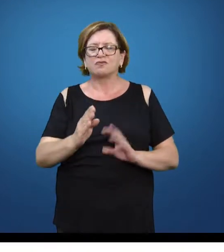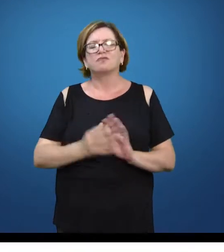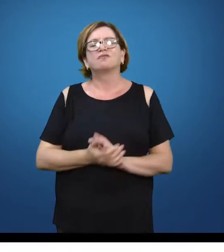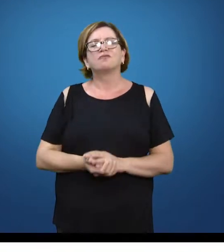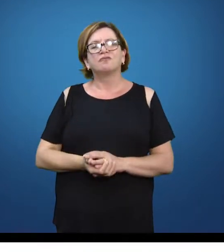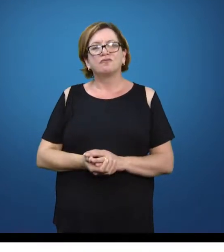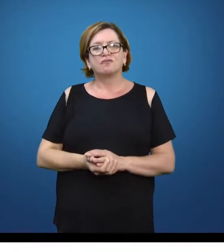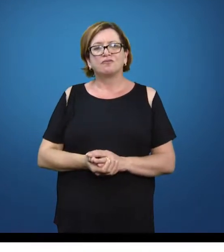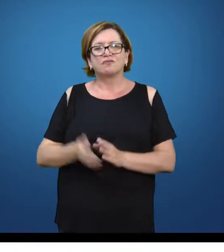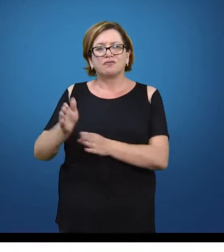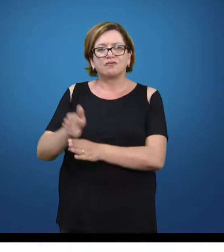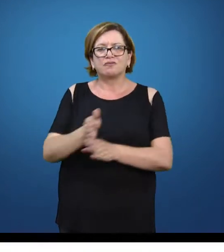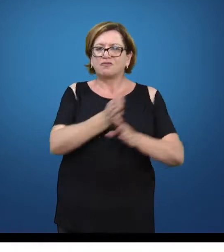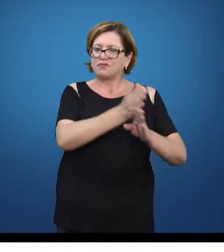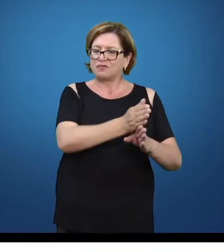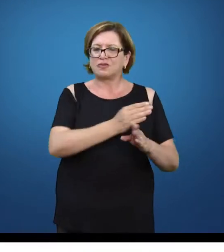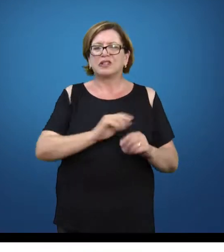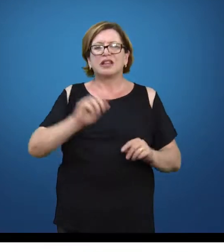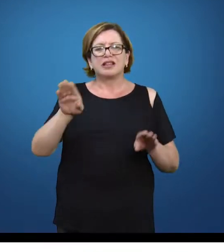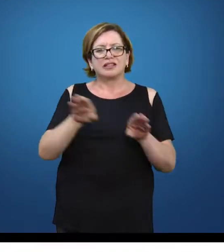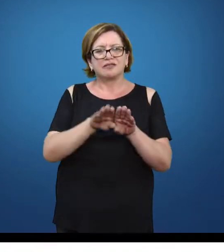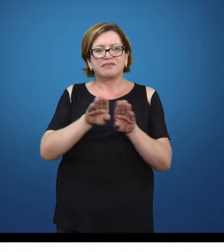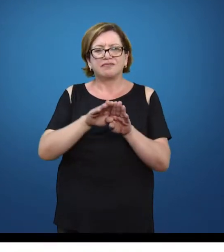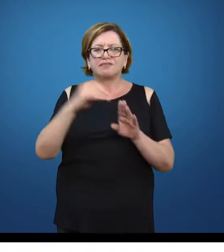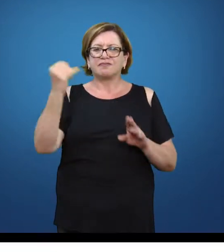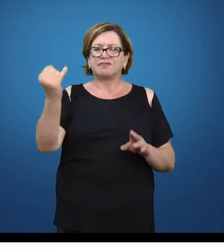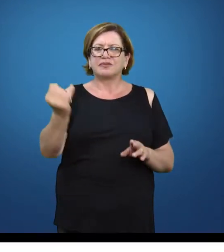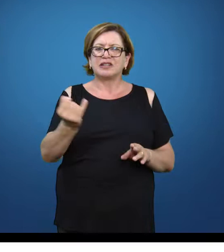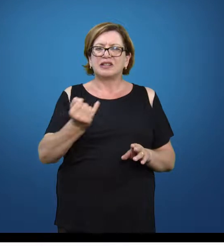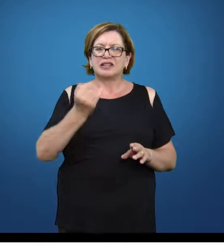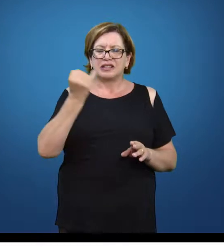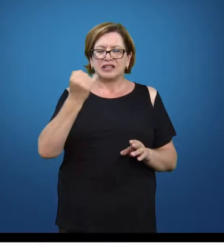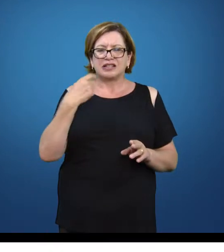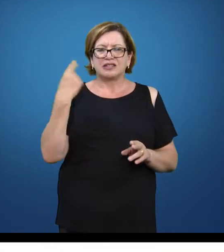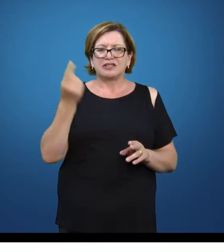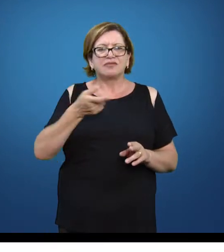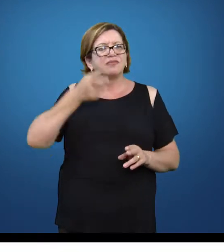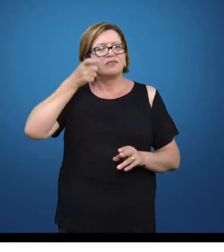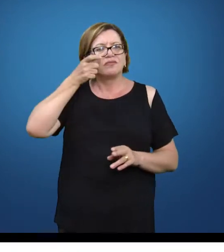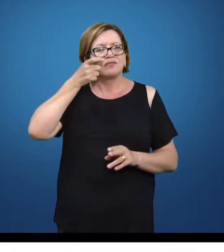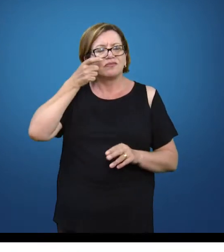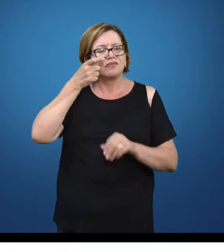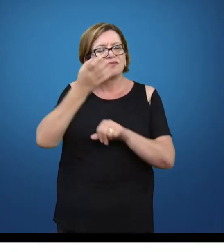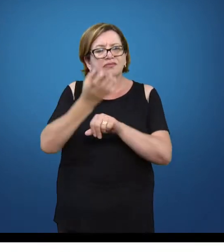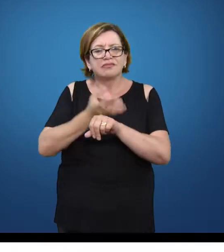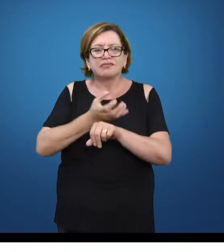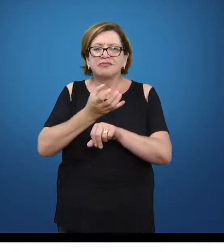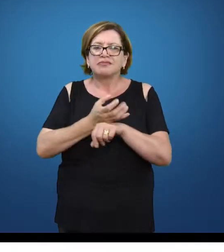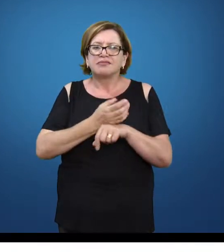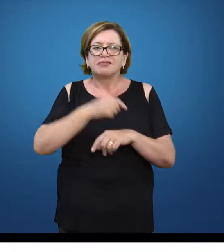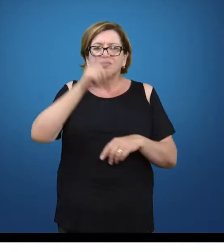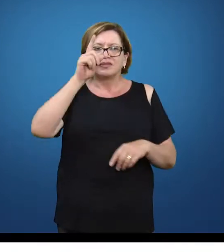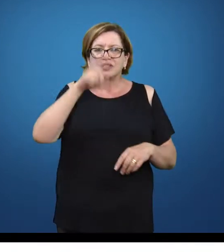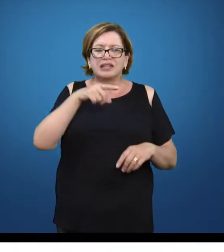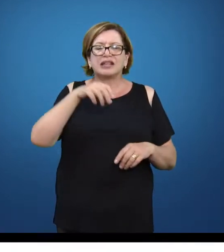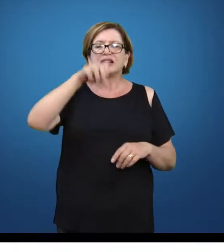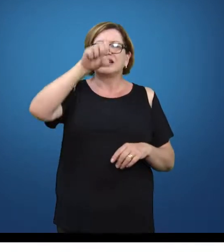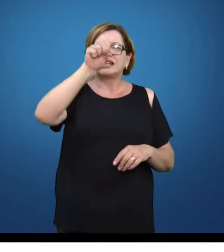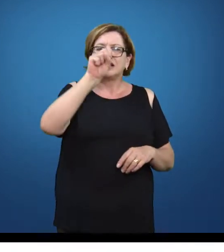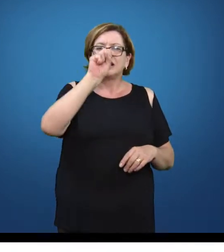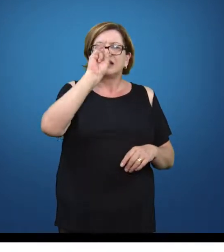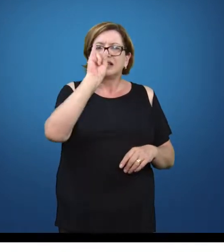pátria. Outra questão muito importante que nós vamos também observar na disciplina são os sistemas